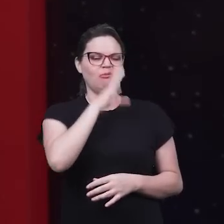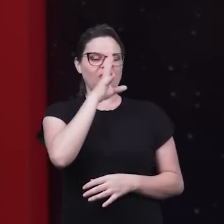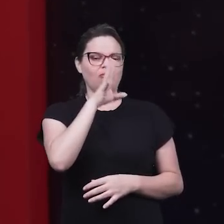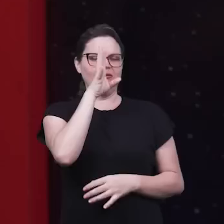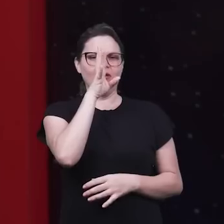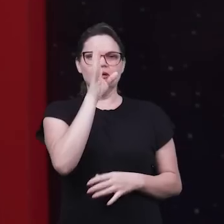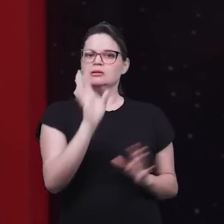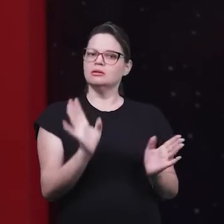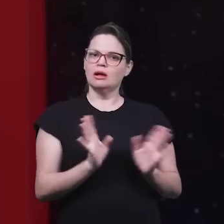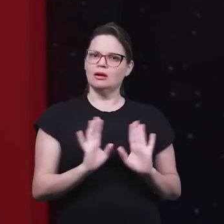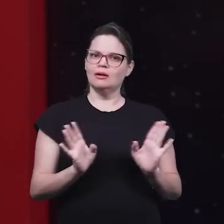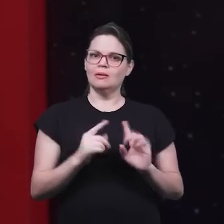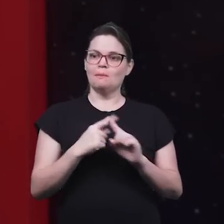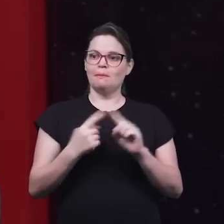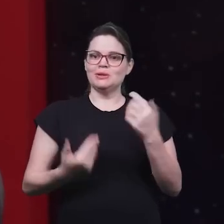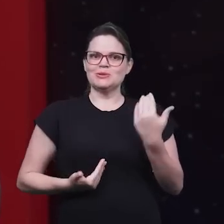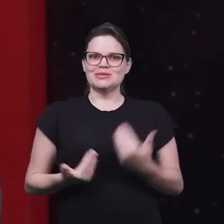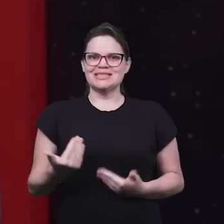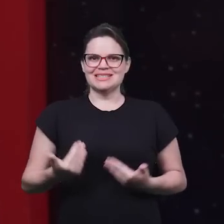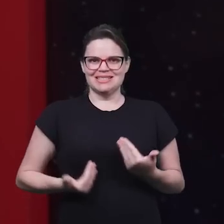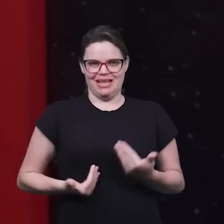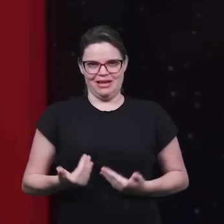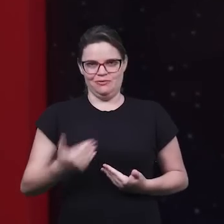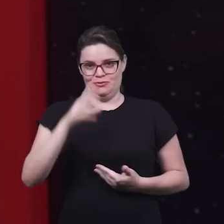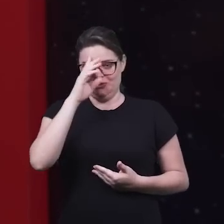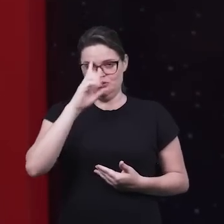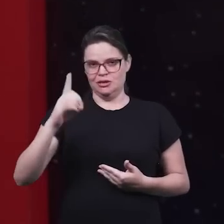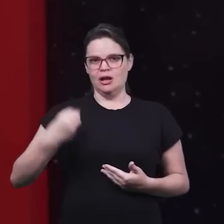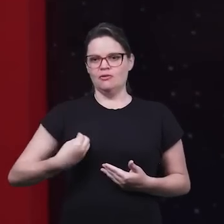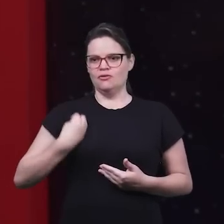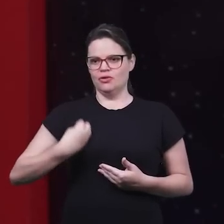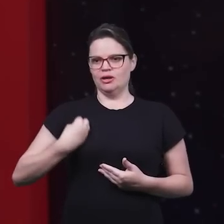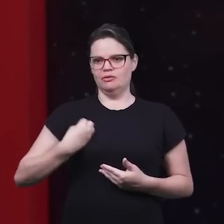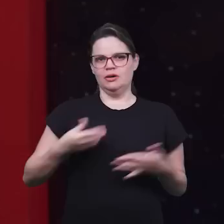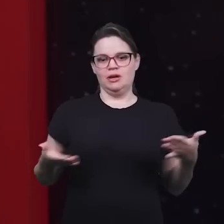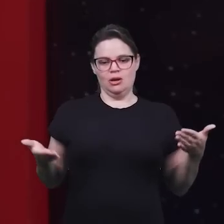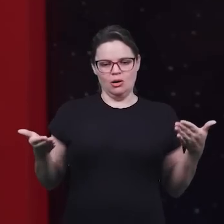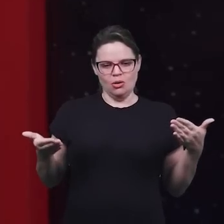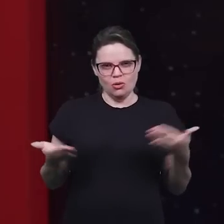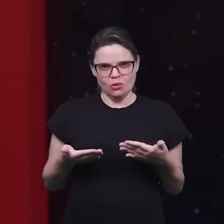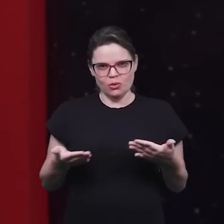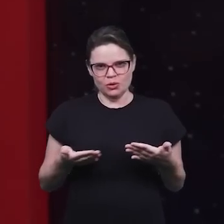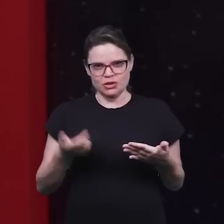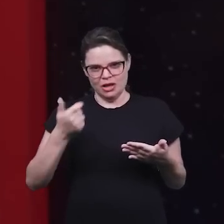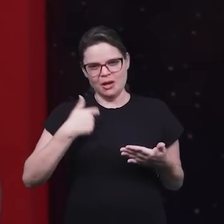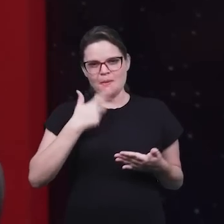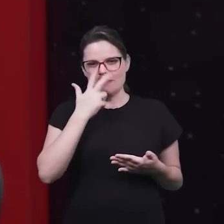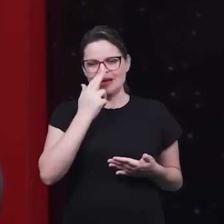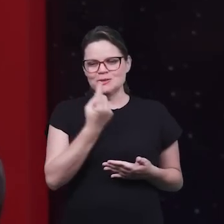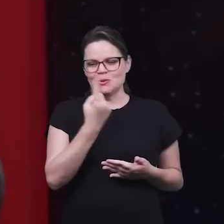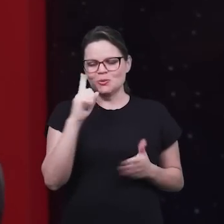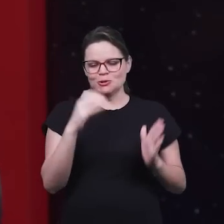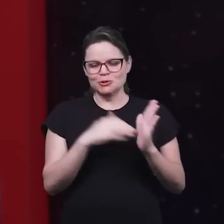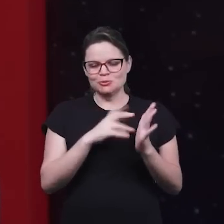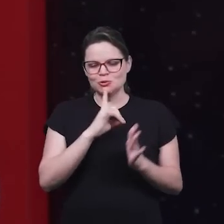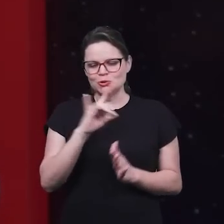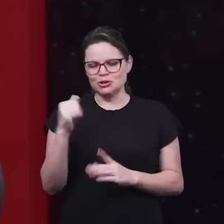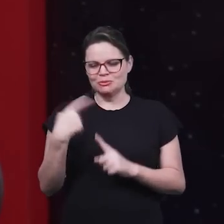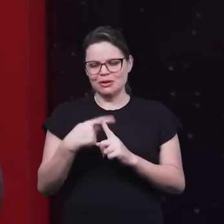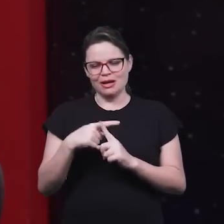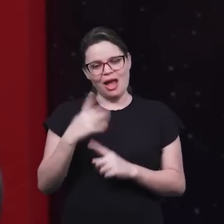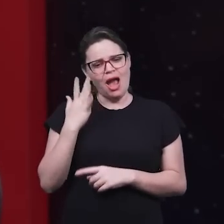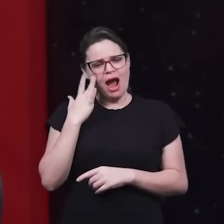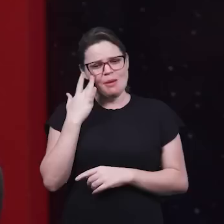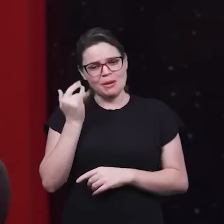salvo, o servo de Deus vive como se fosse o último dia, não por inconsequência, mas porque o nosso desejo